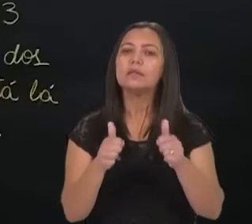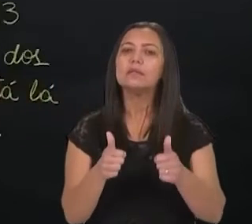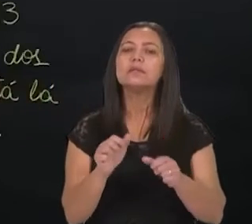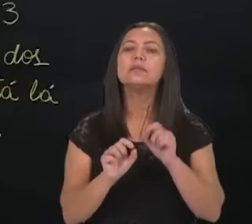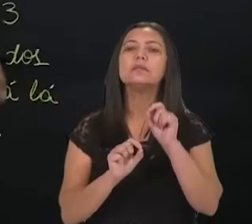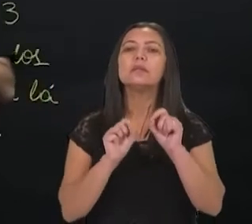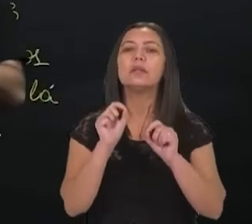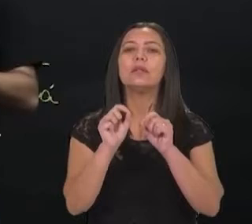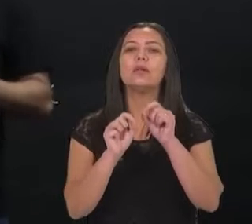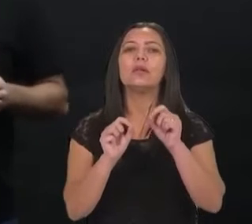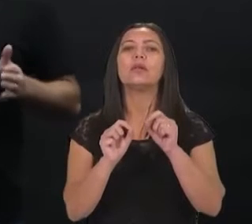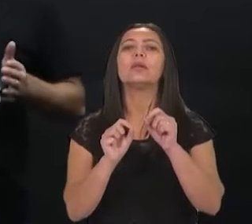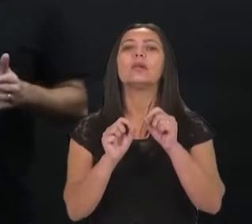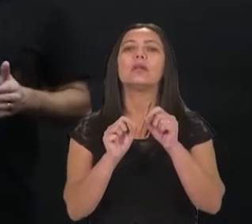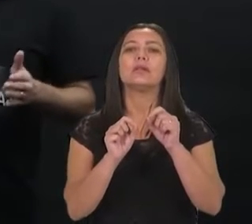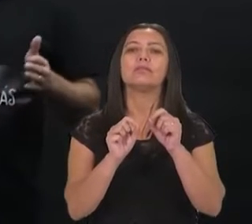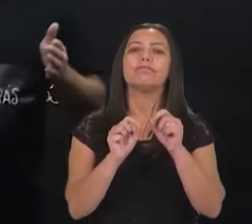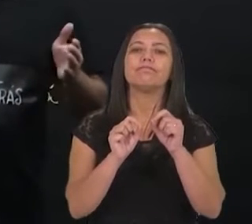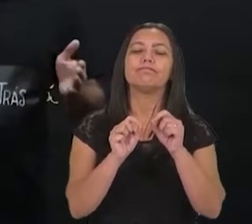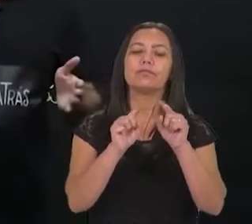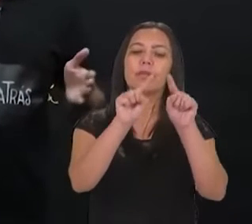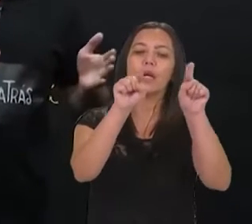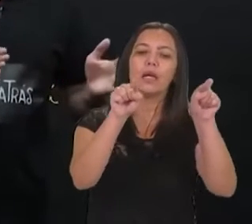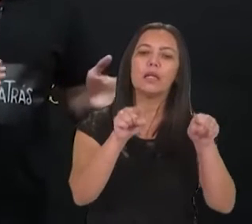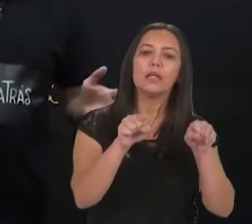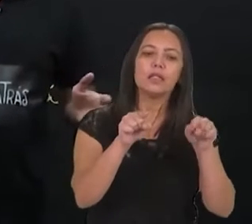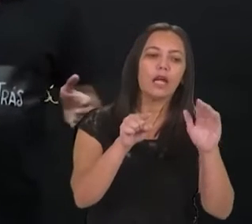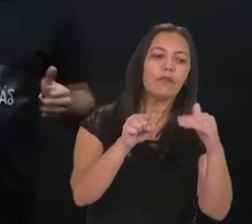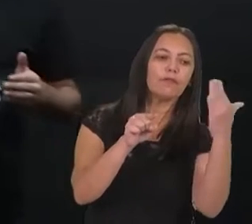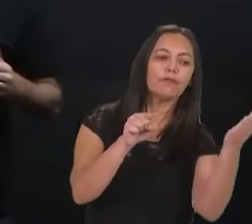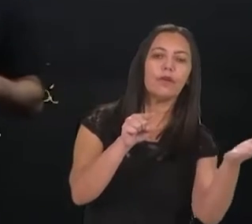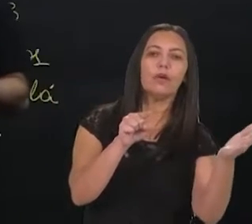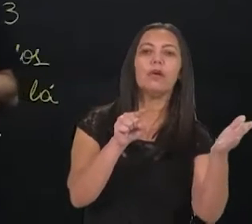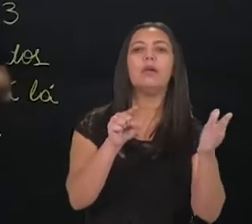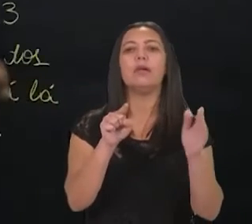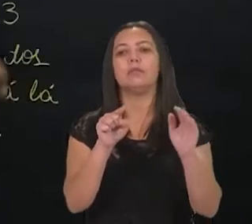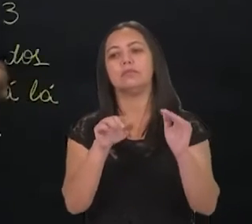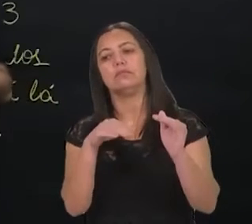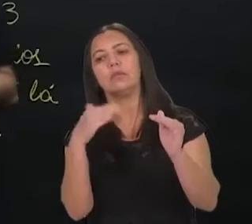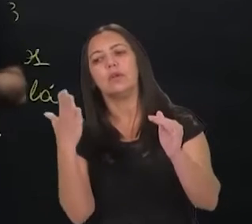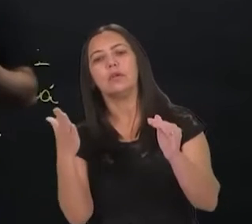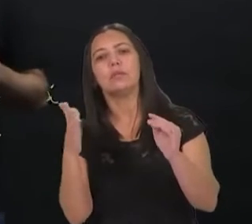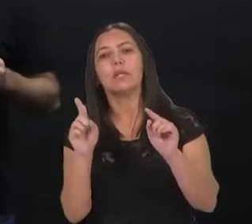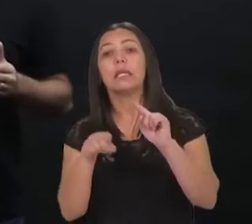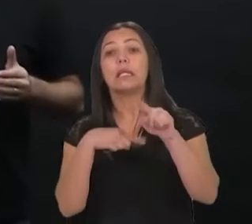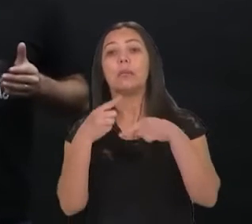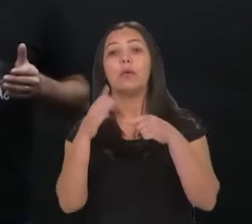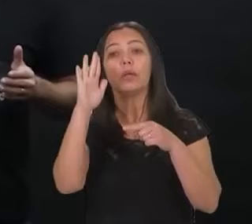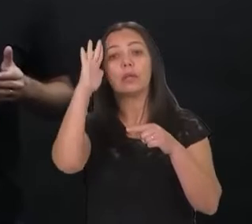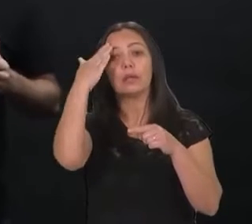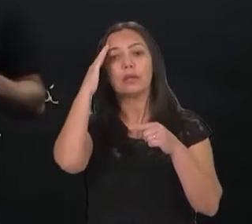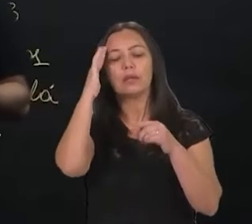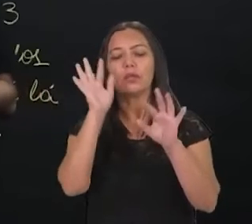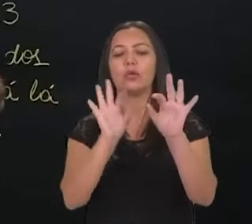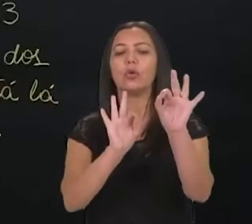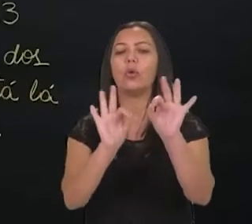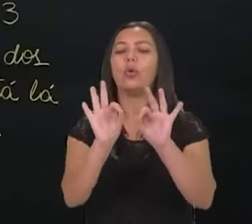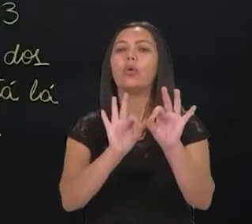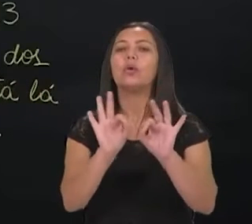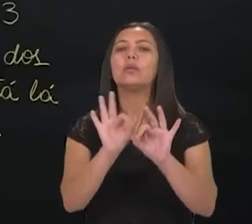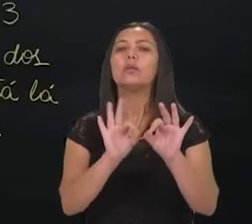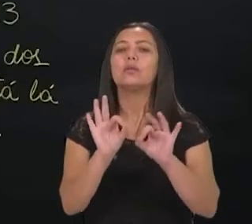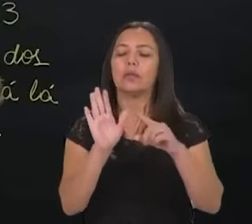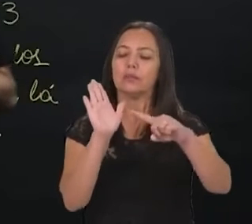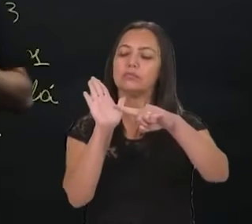aqui primeiramente os sinais que vêm fora dos parênteses para que depois então a gente consiga